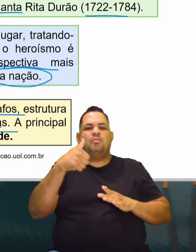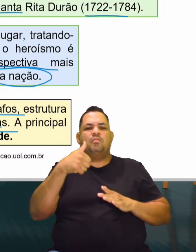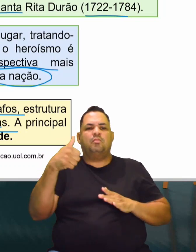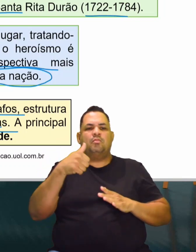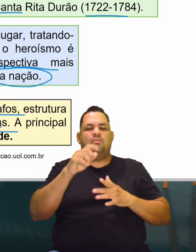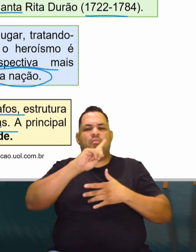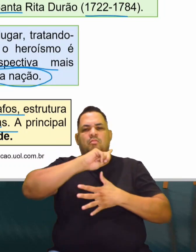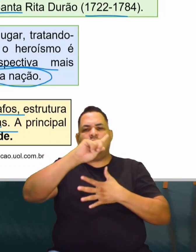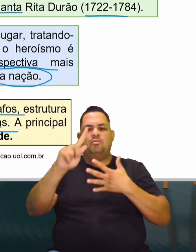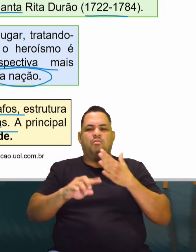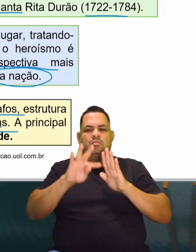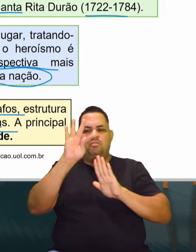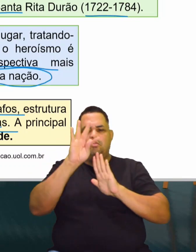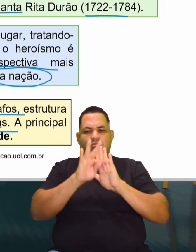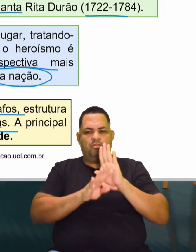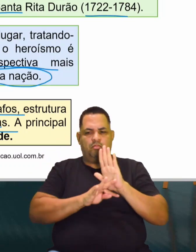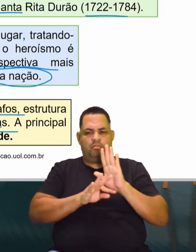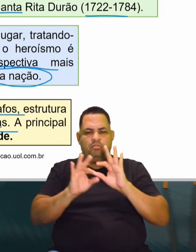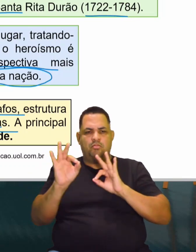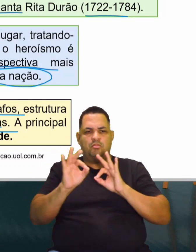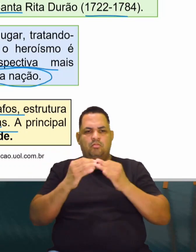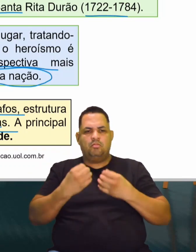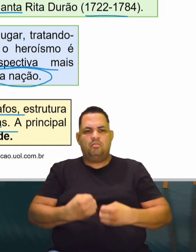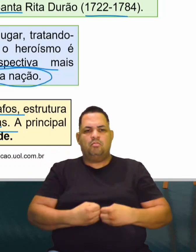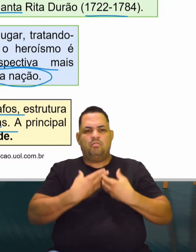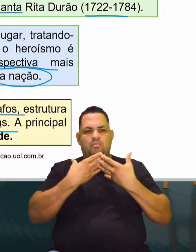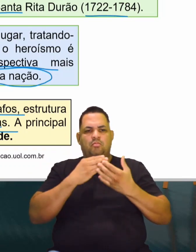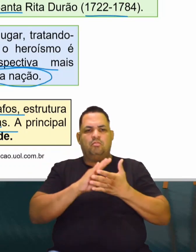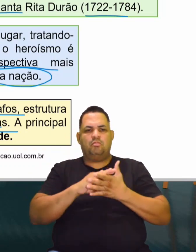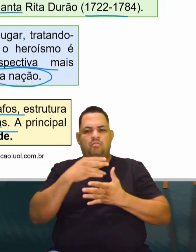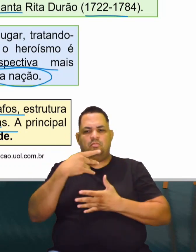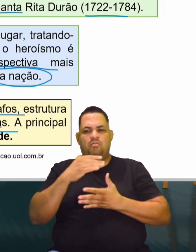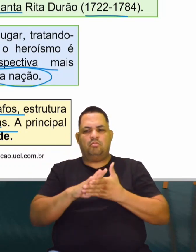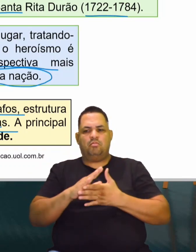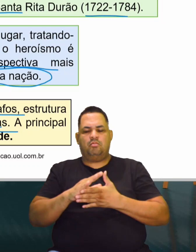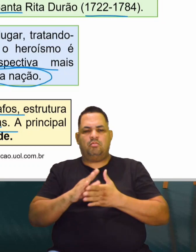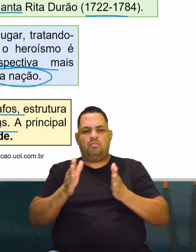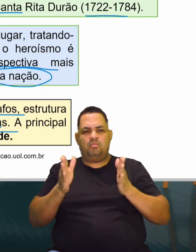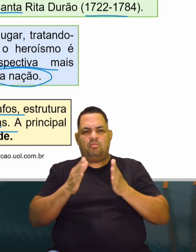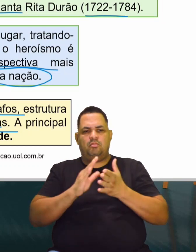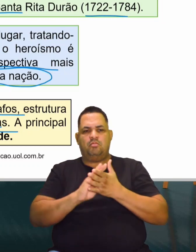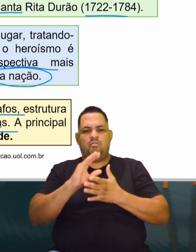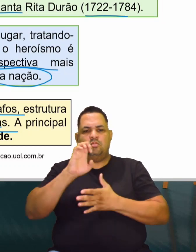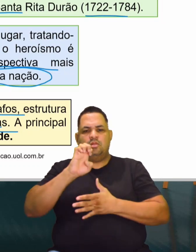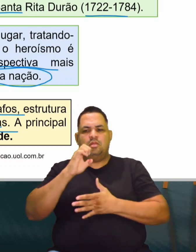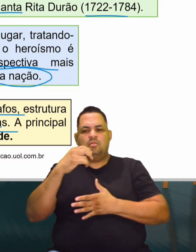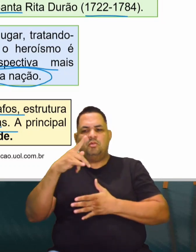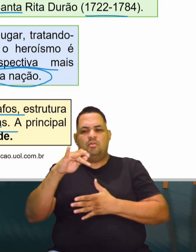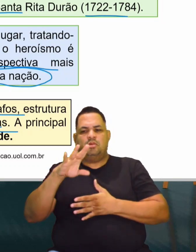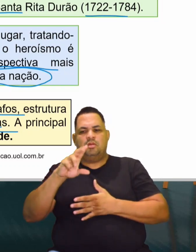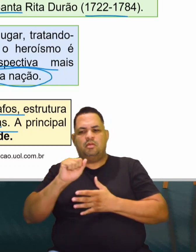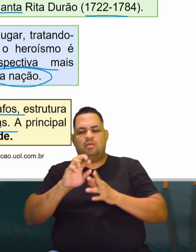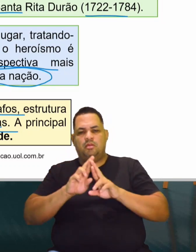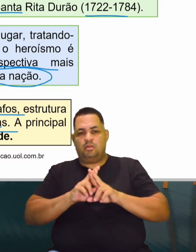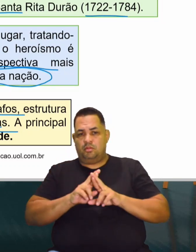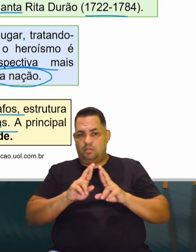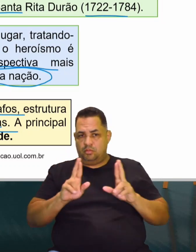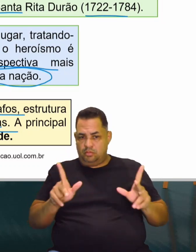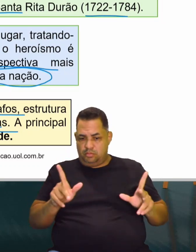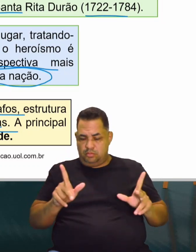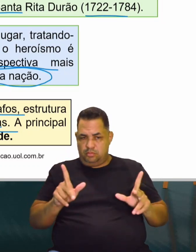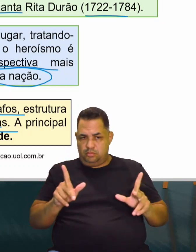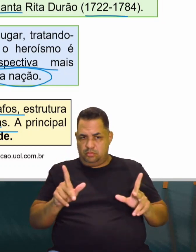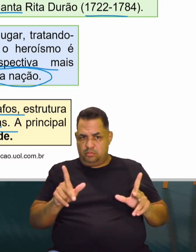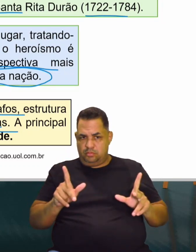gêneros textuais, que foi então o poema épico, ou epopeia, que se difere então, né,